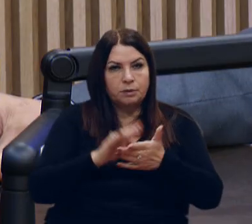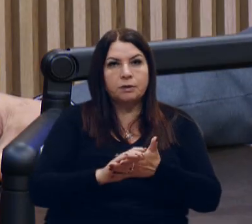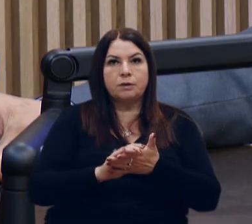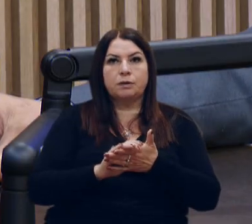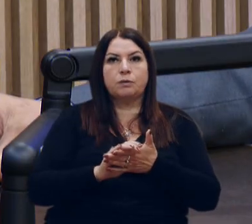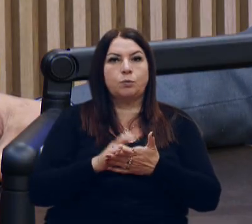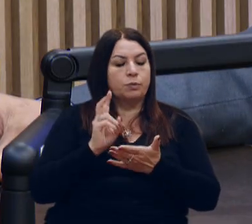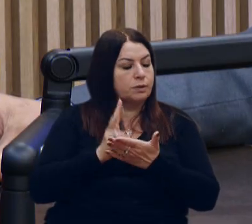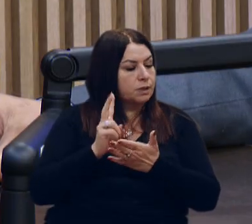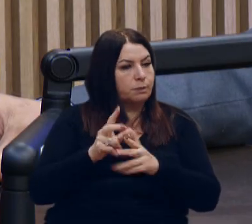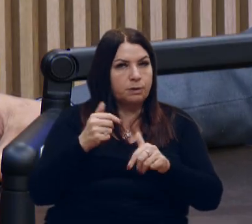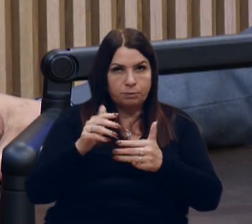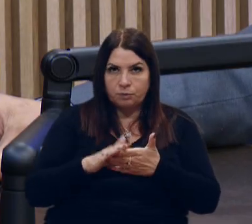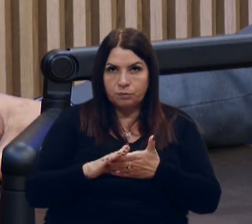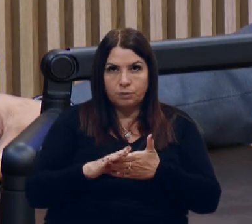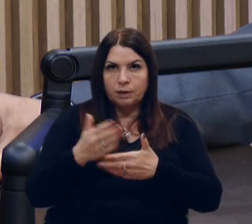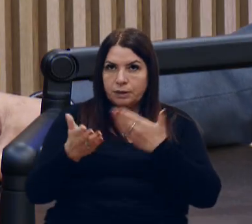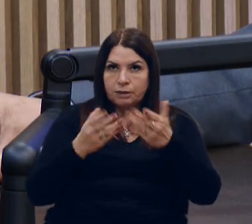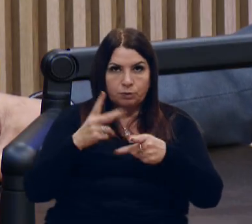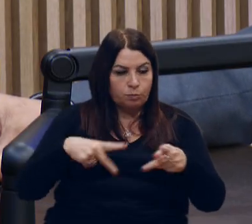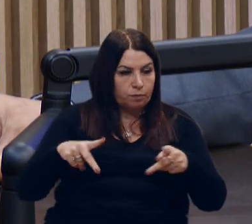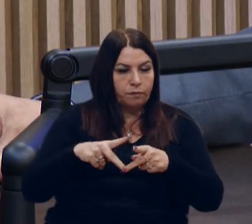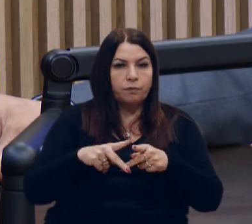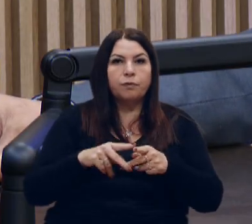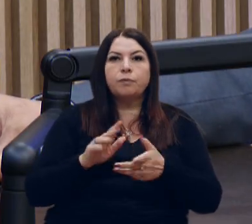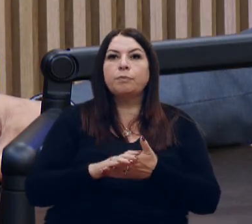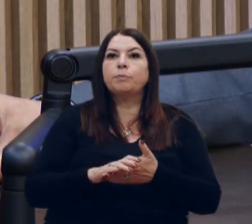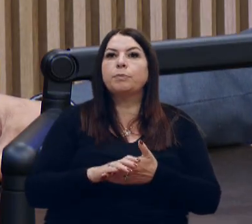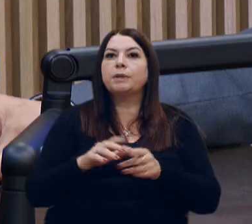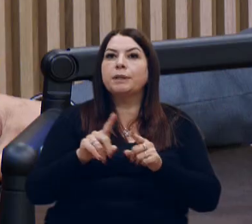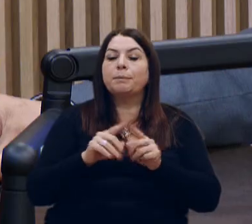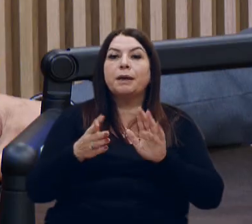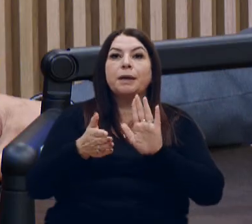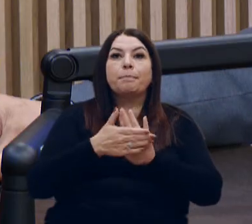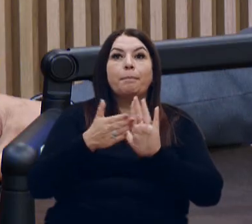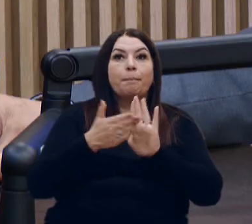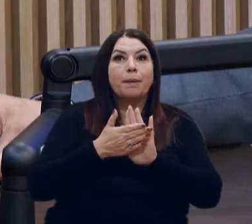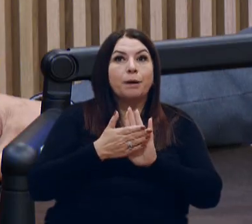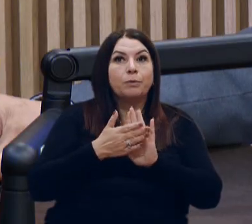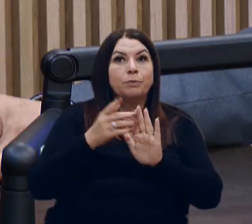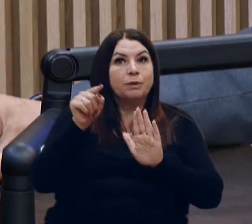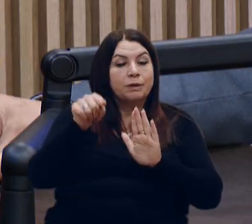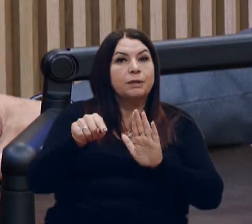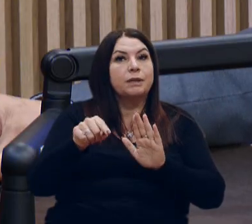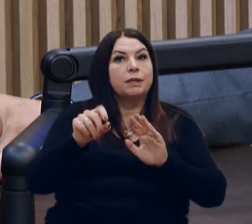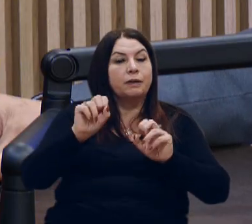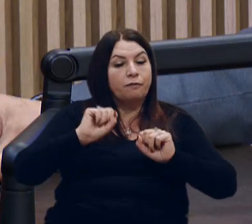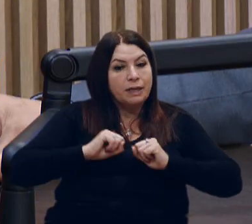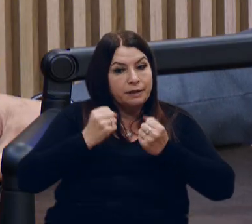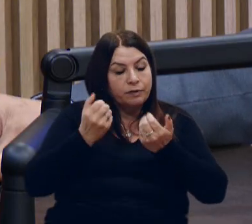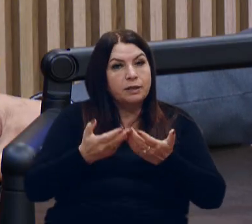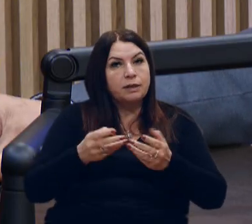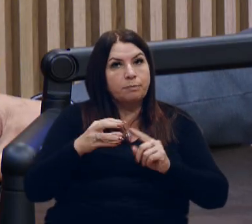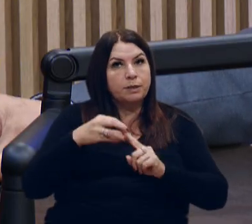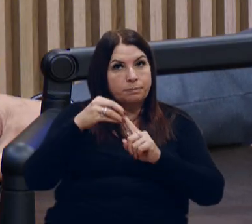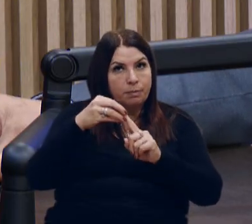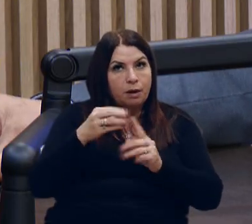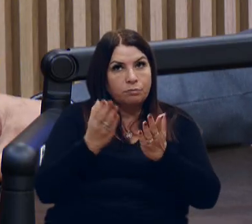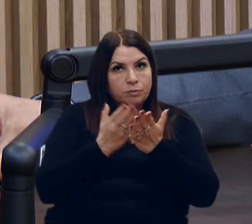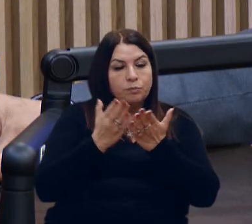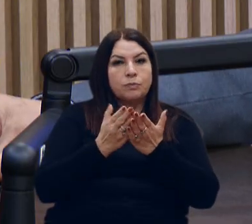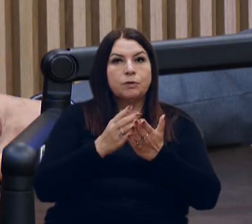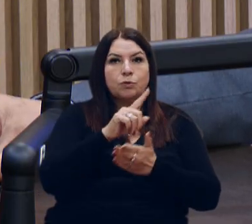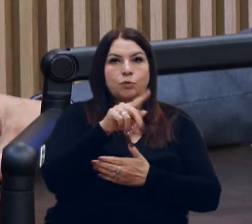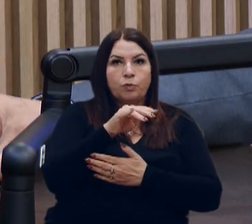como sempre trabalhou, atendendo o povo em tudo que pode, mas as pautas que ele vai se debruçar principais é a